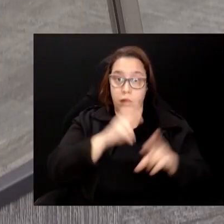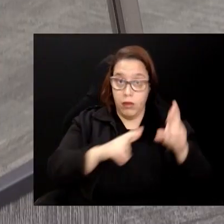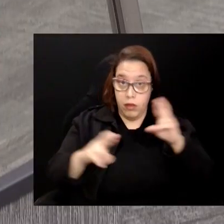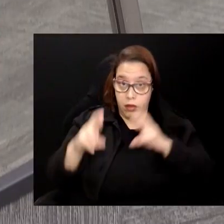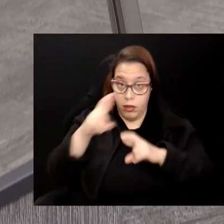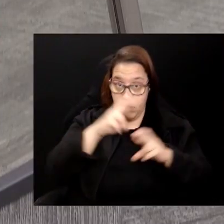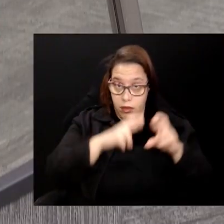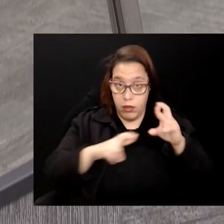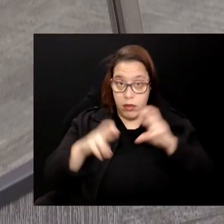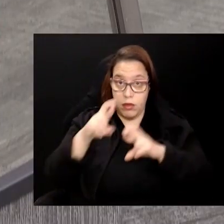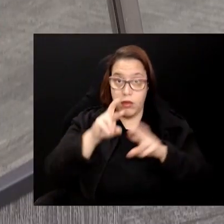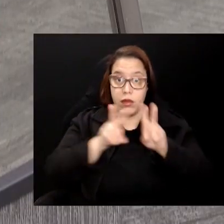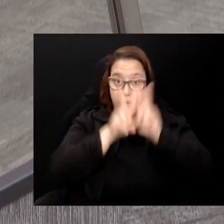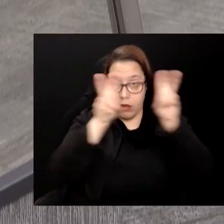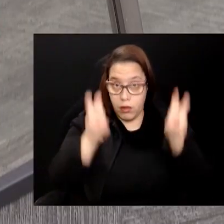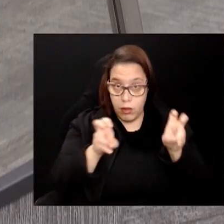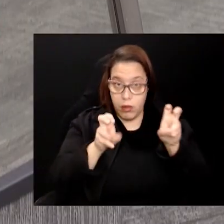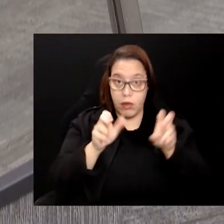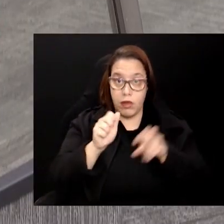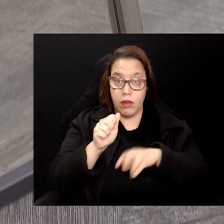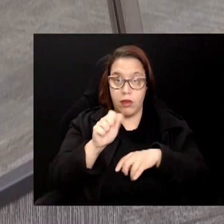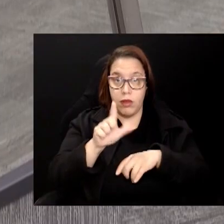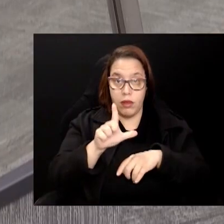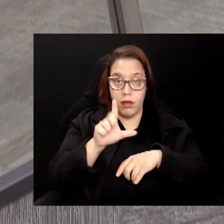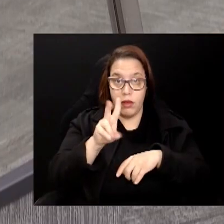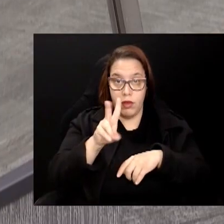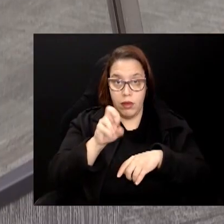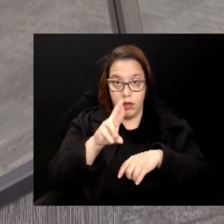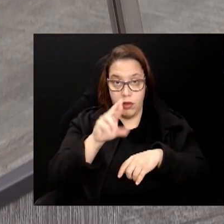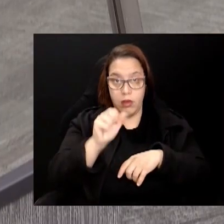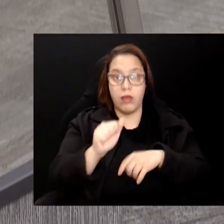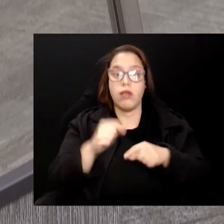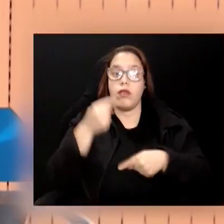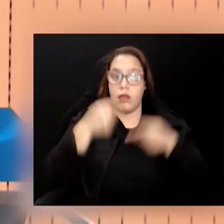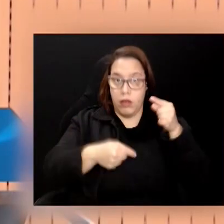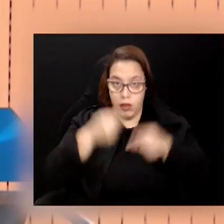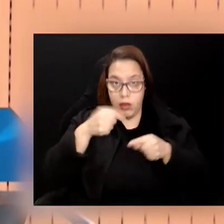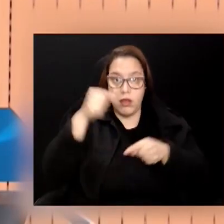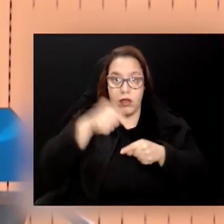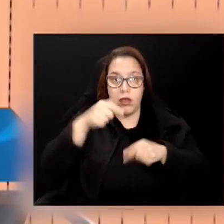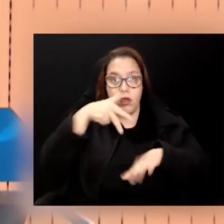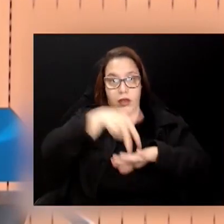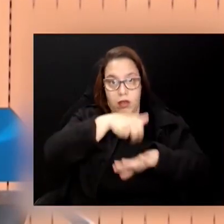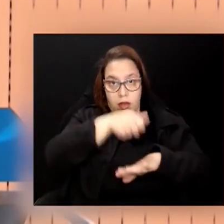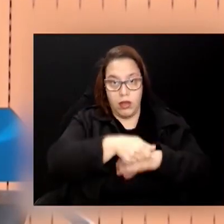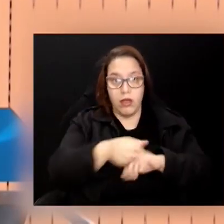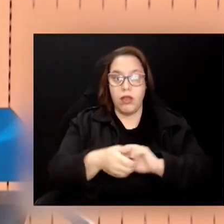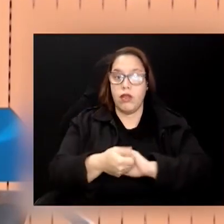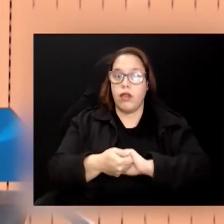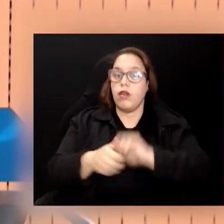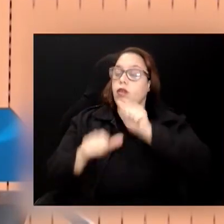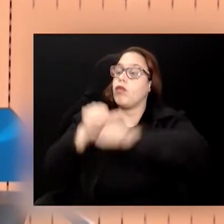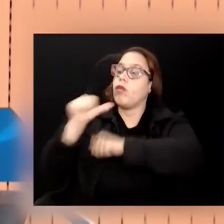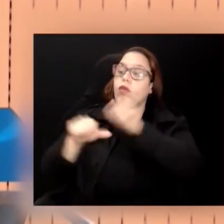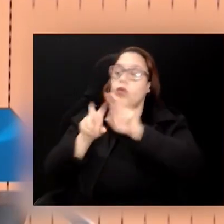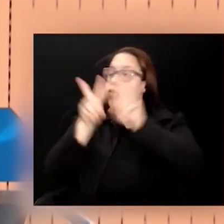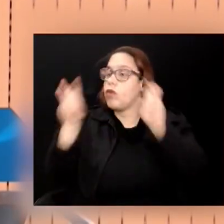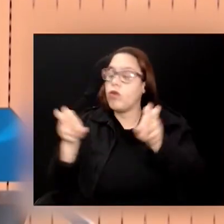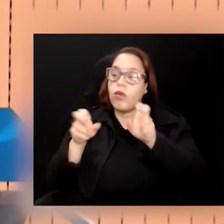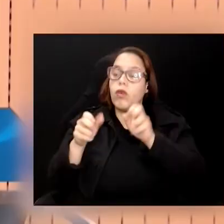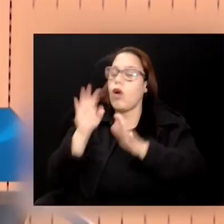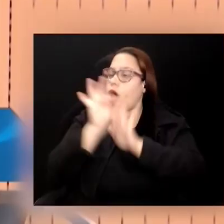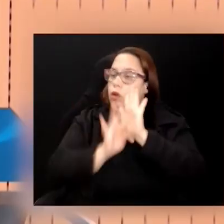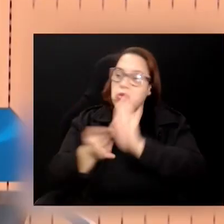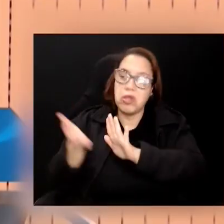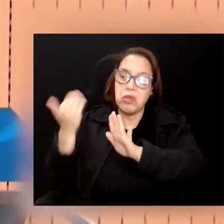relação aos alvarás. Ele foi amplamente discutido na tribuna. O que muda em relação ao texto anterior? Inclusão